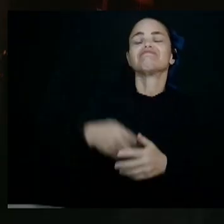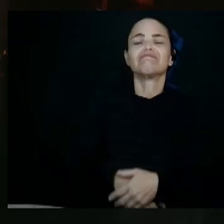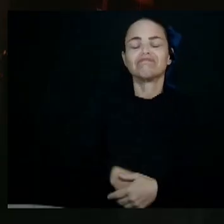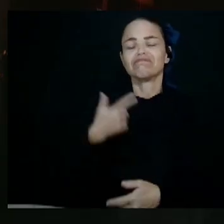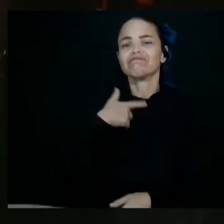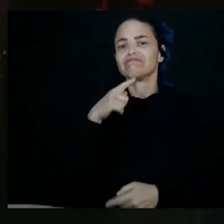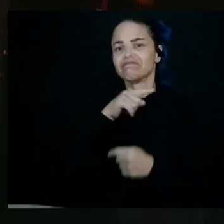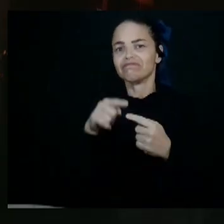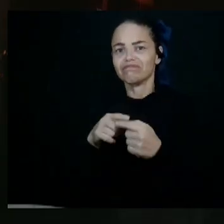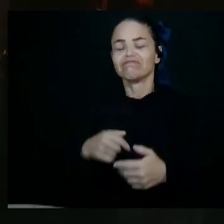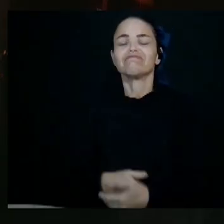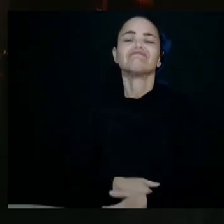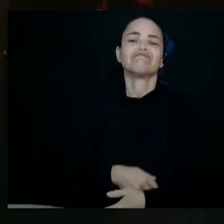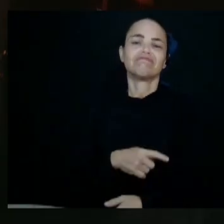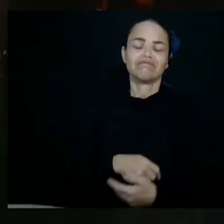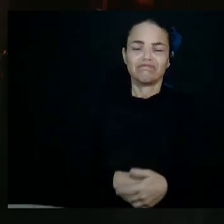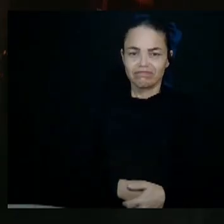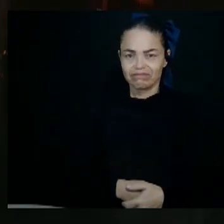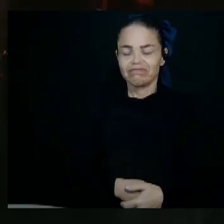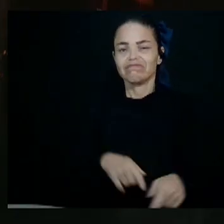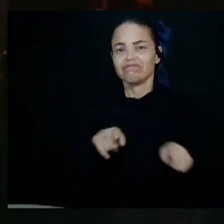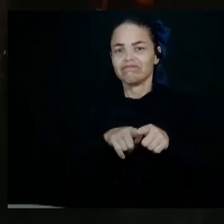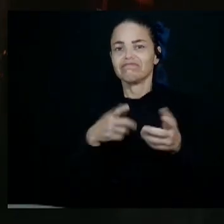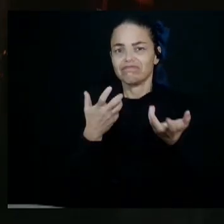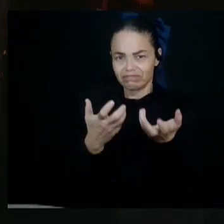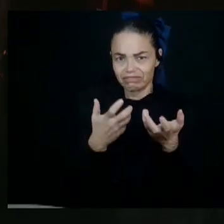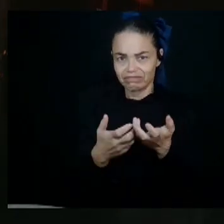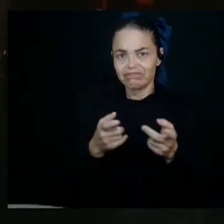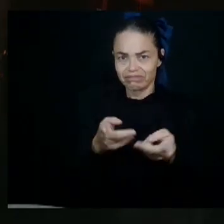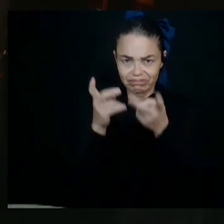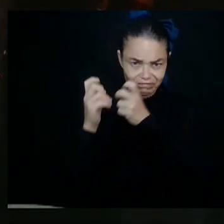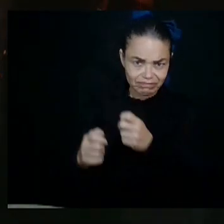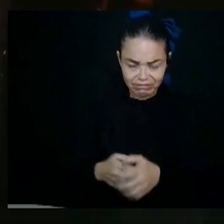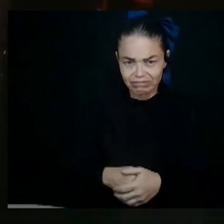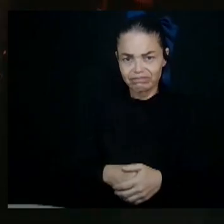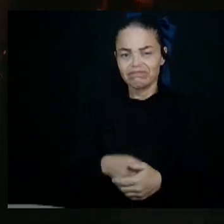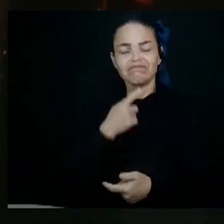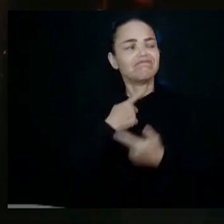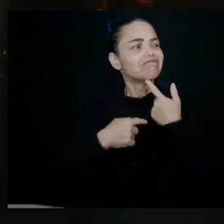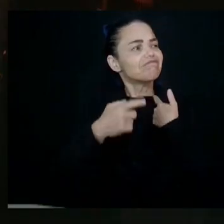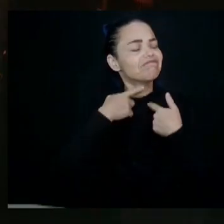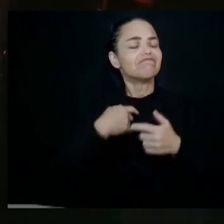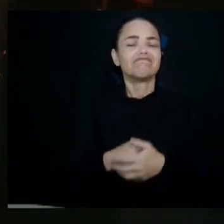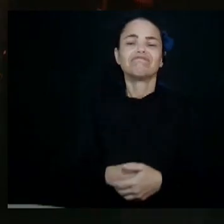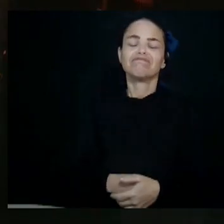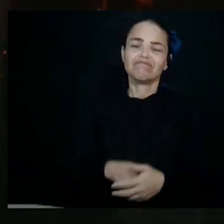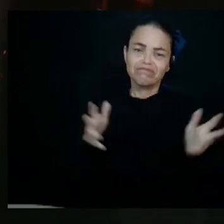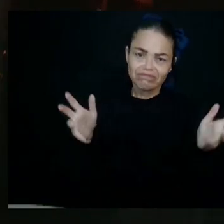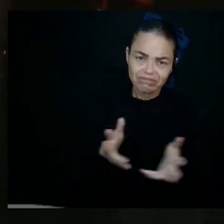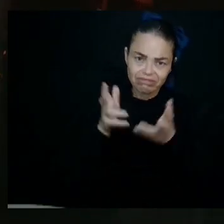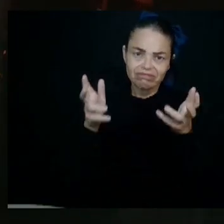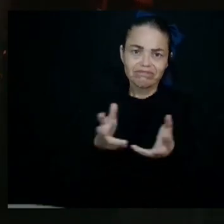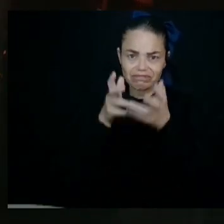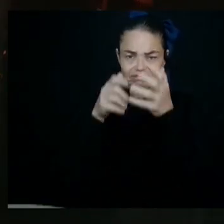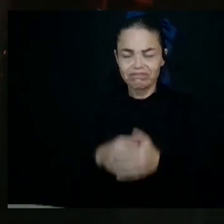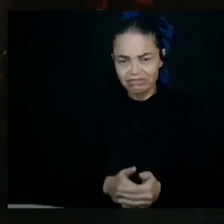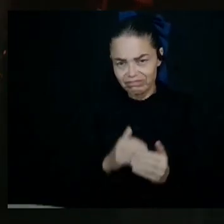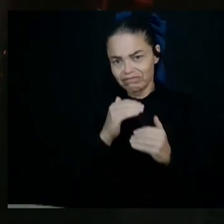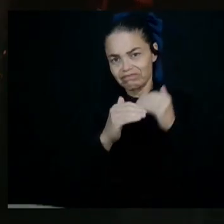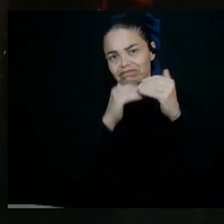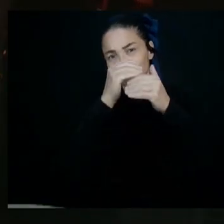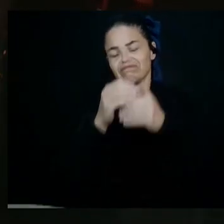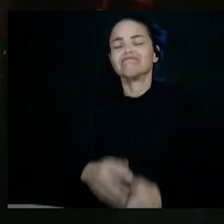os objetivos que a gente tanto almeja? Já percebeu isso? A ambição é o que impulsiona o crescimento